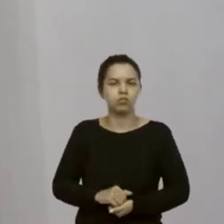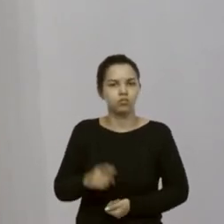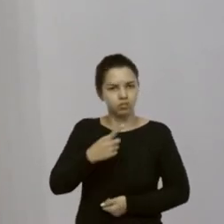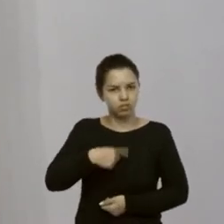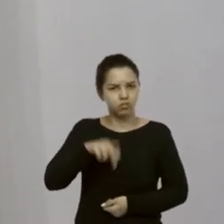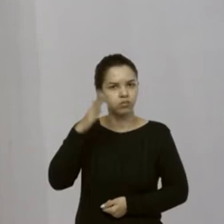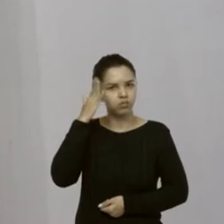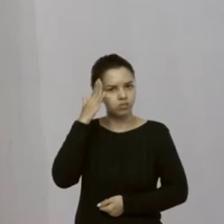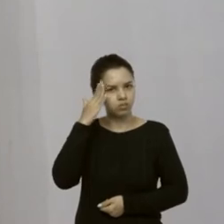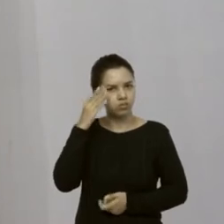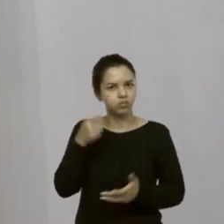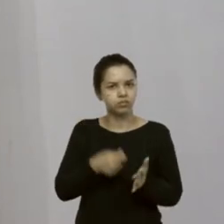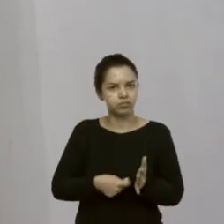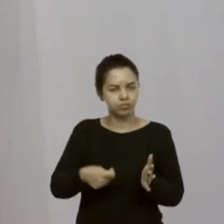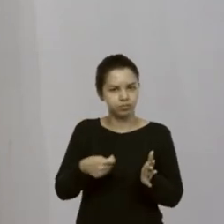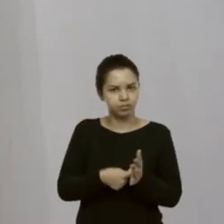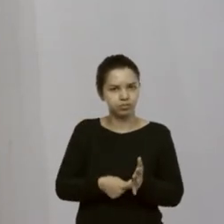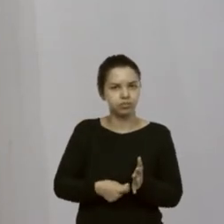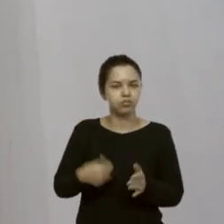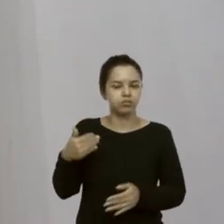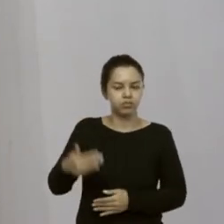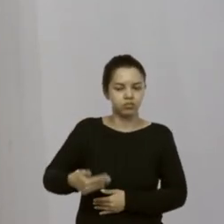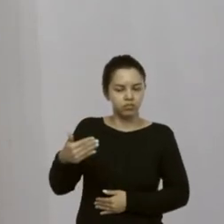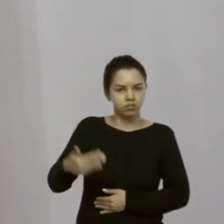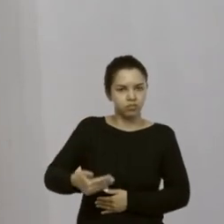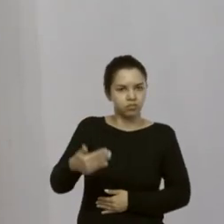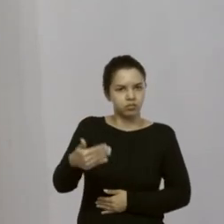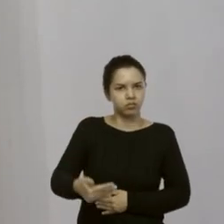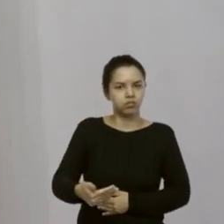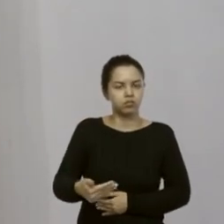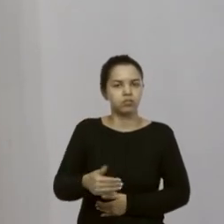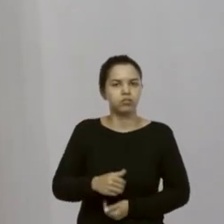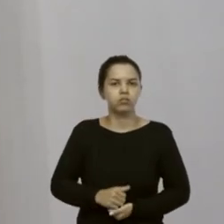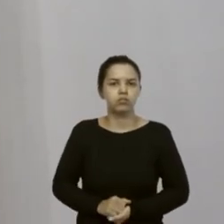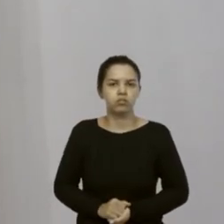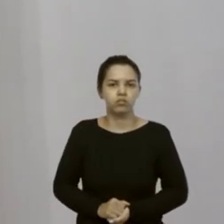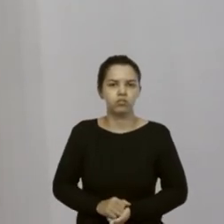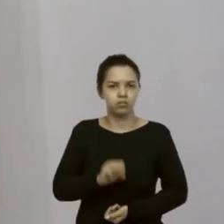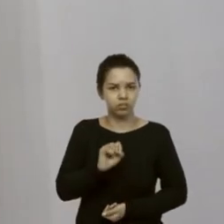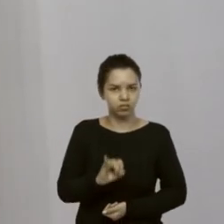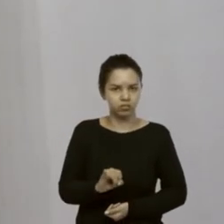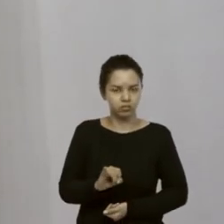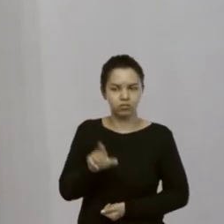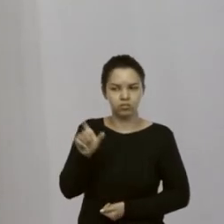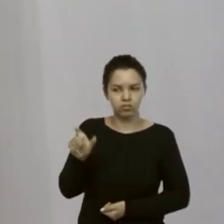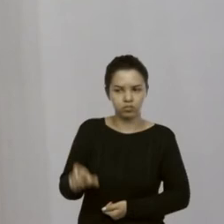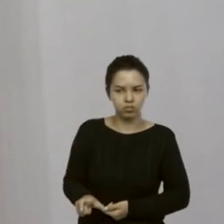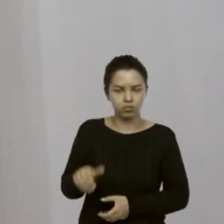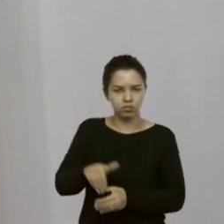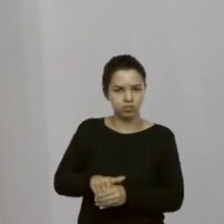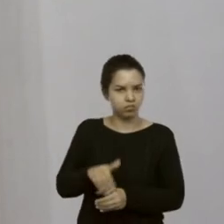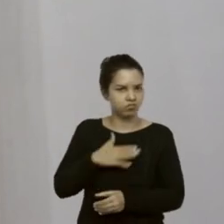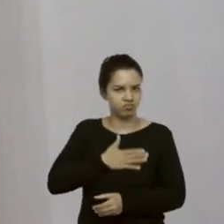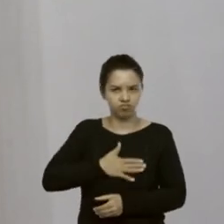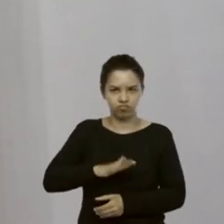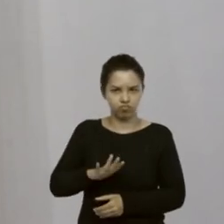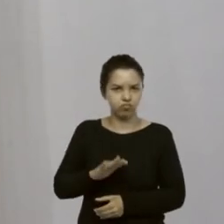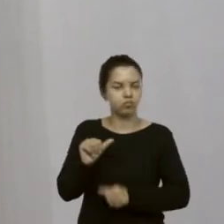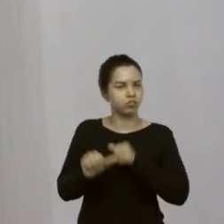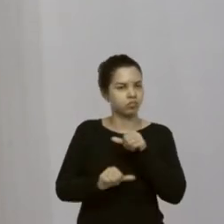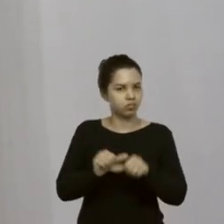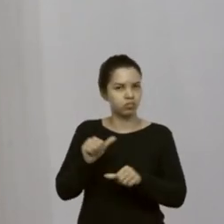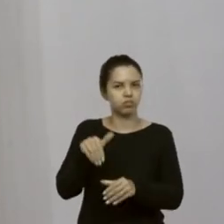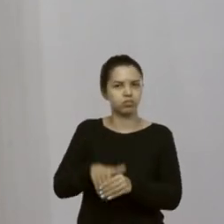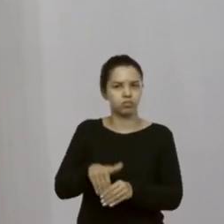essa luta é diária nas bases eleitorais. Se o eleitor não estiver satisfeito, muda o voto. É assim